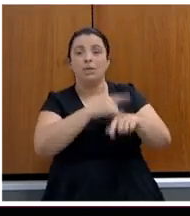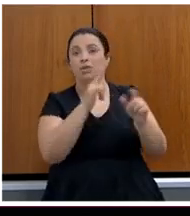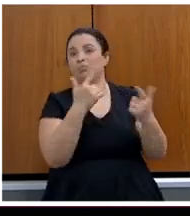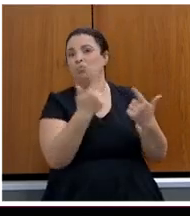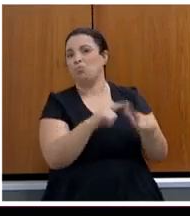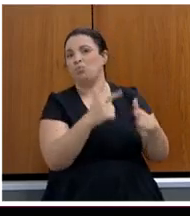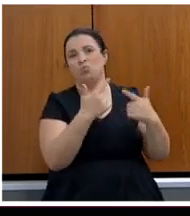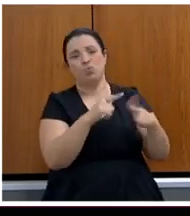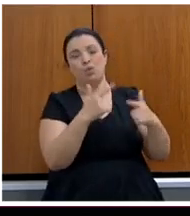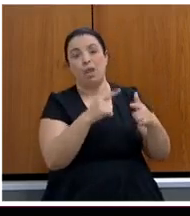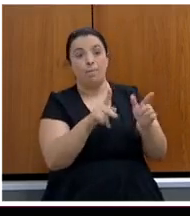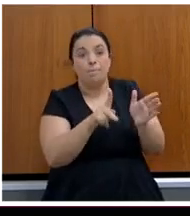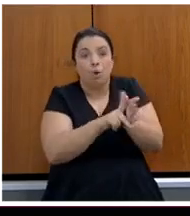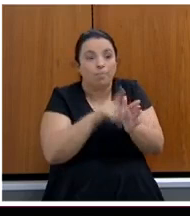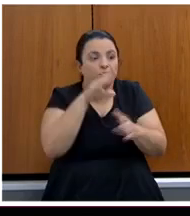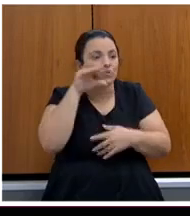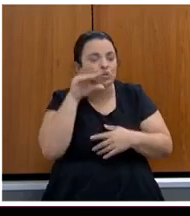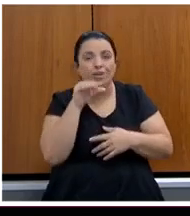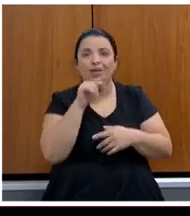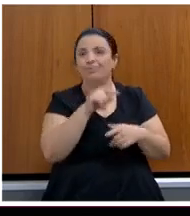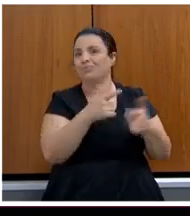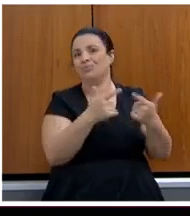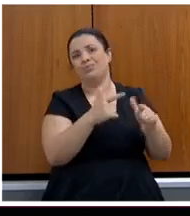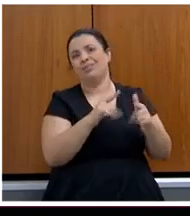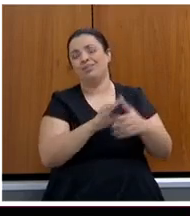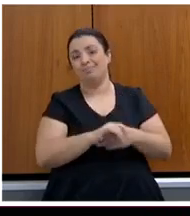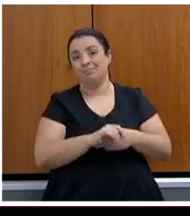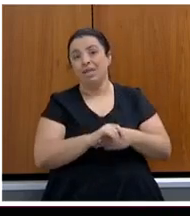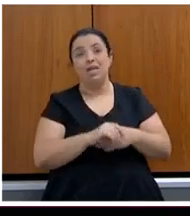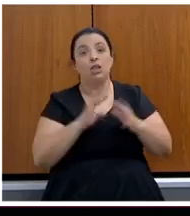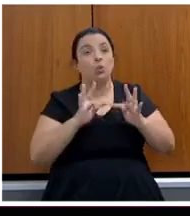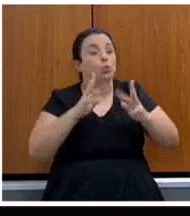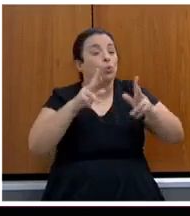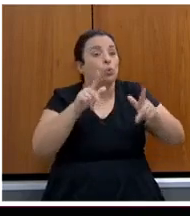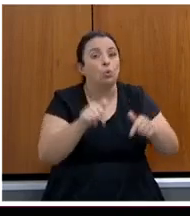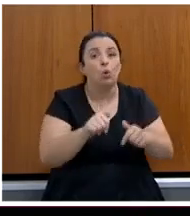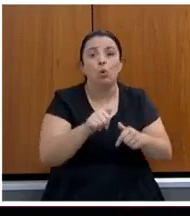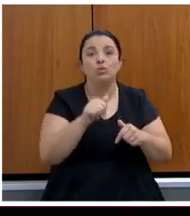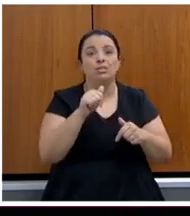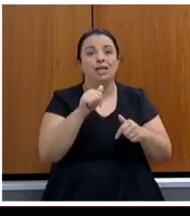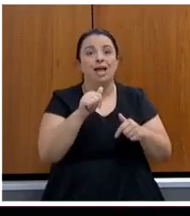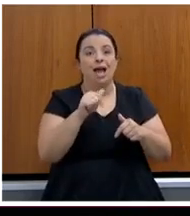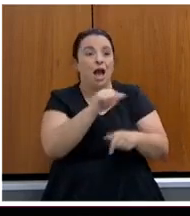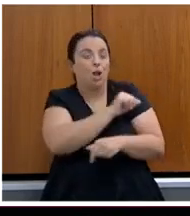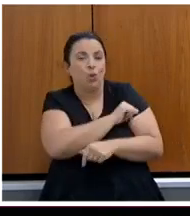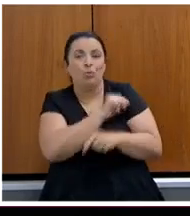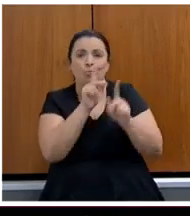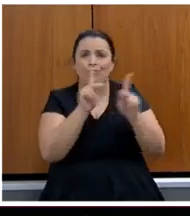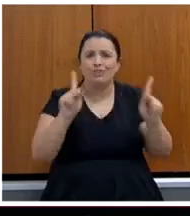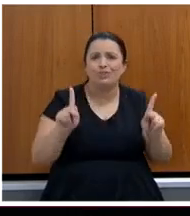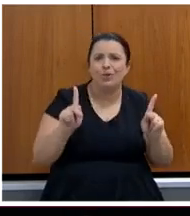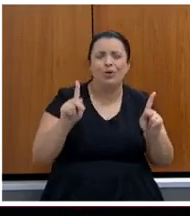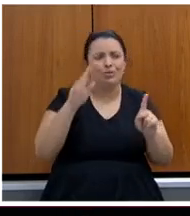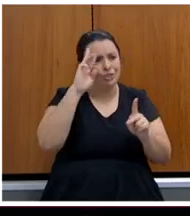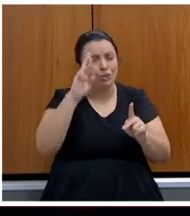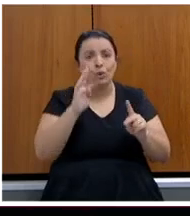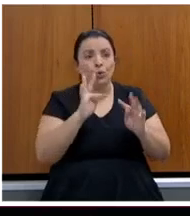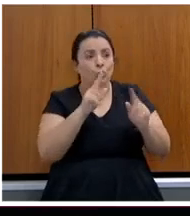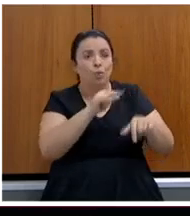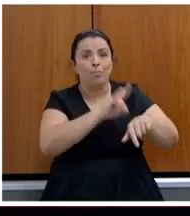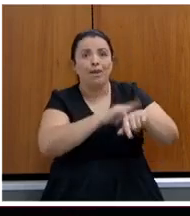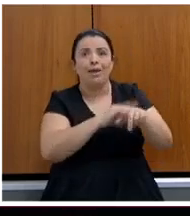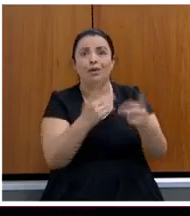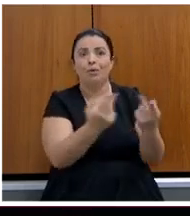trabalhadores em educação quer dizer que todos os funcionários usam mesmo banheiro é da criança ou do Adolescente né 33